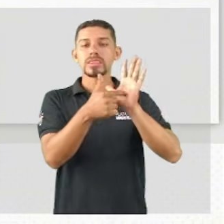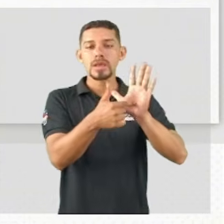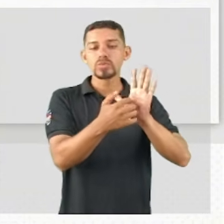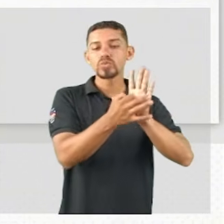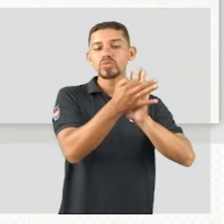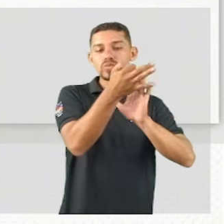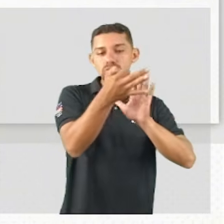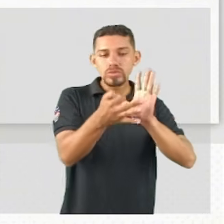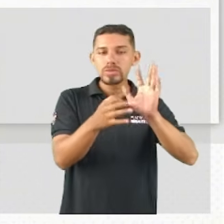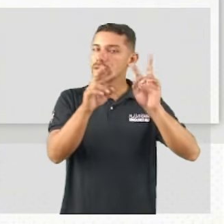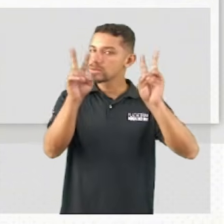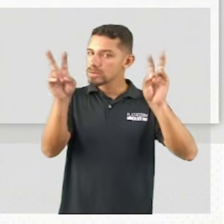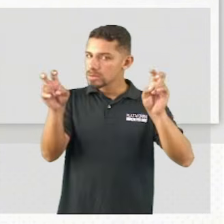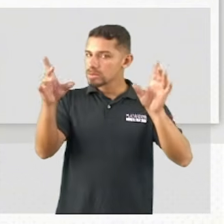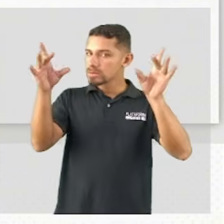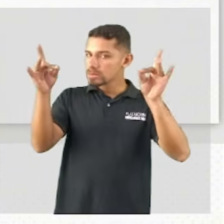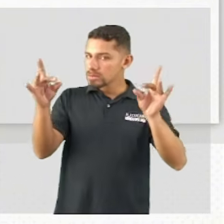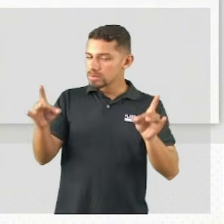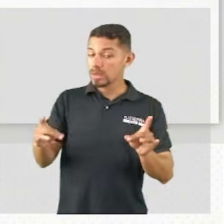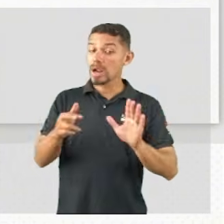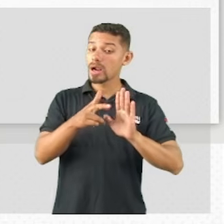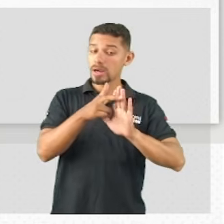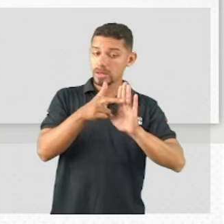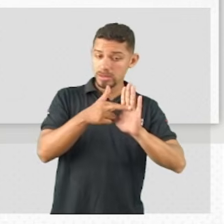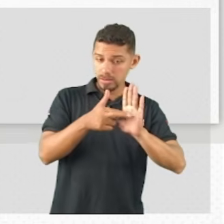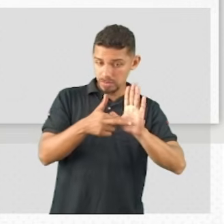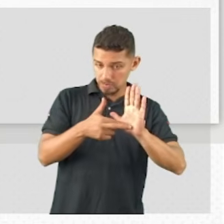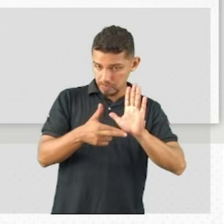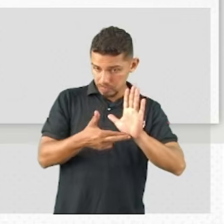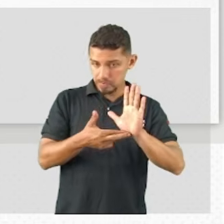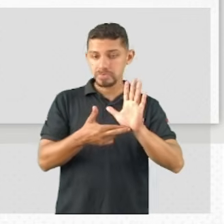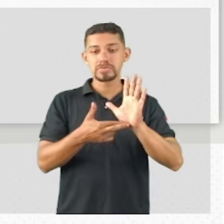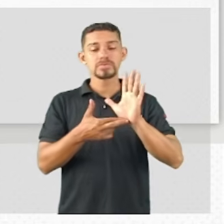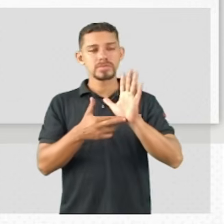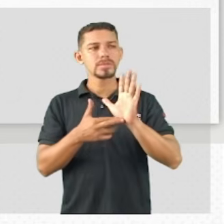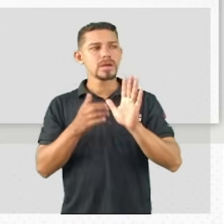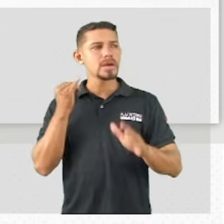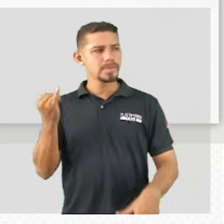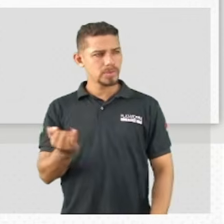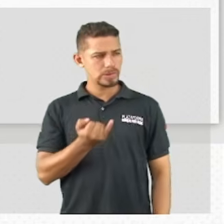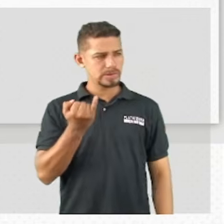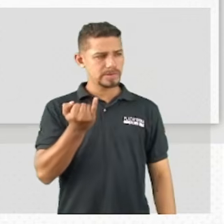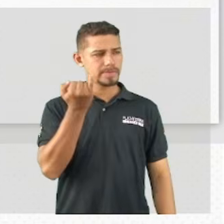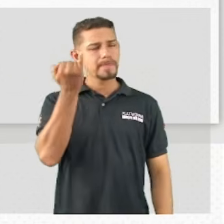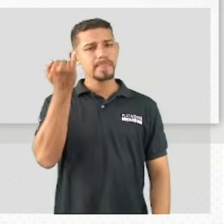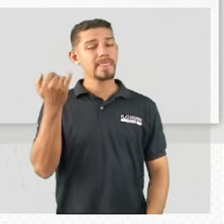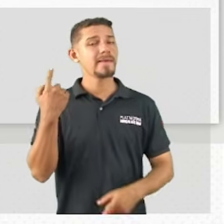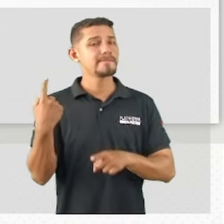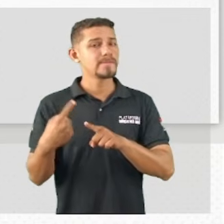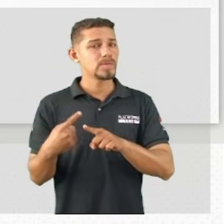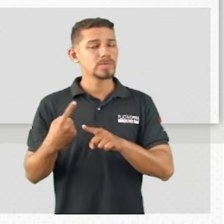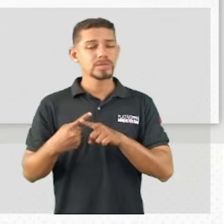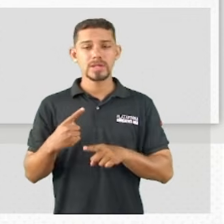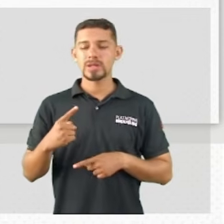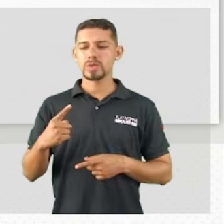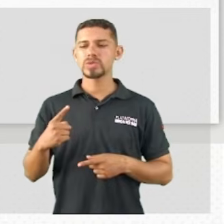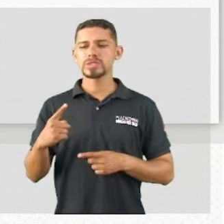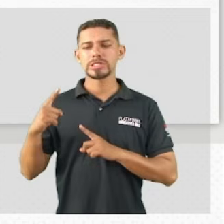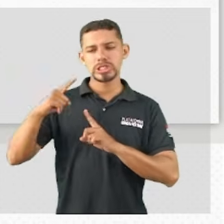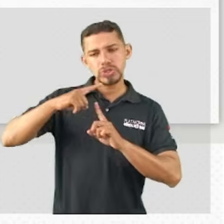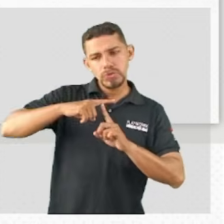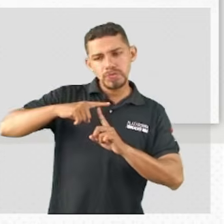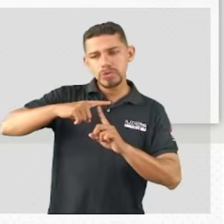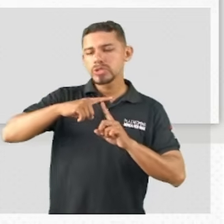tema específico, com regras estabelecidas. Isso é muito importante, né? Porque quando a gente está nesses tipos